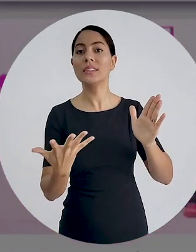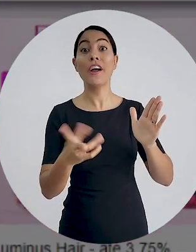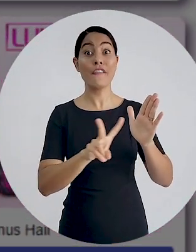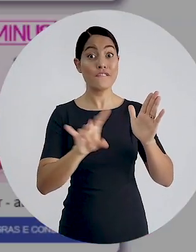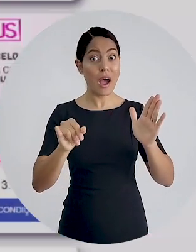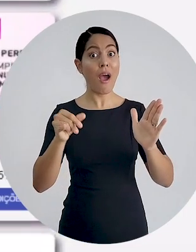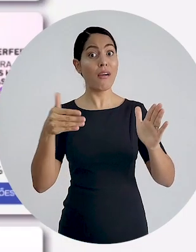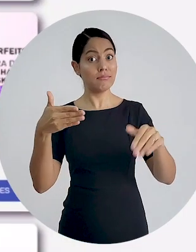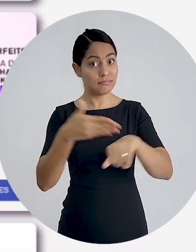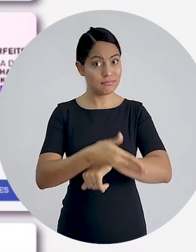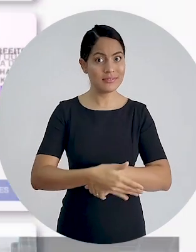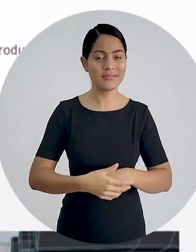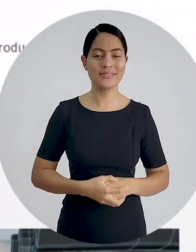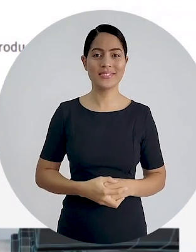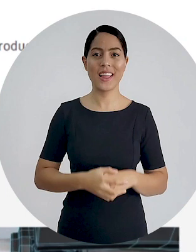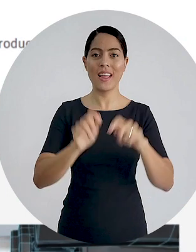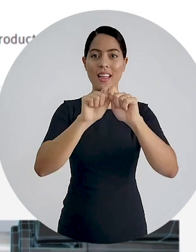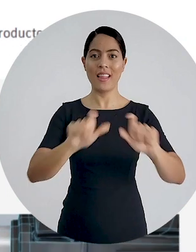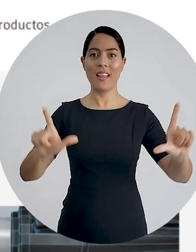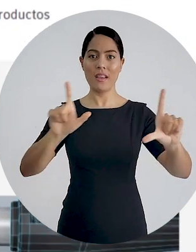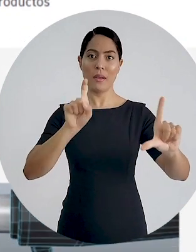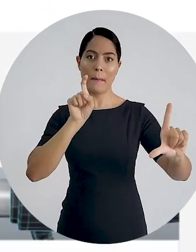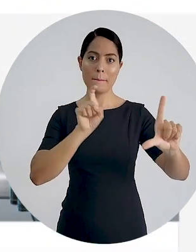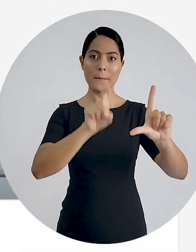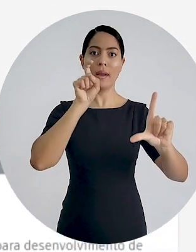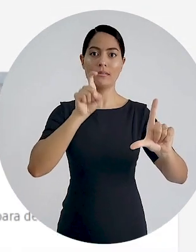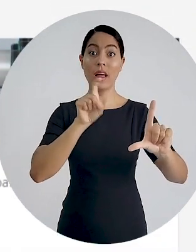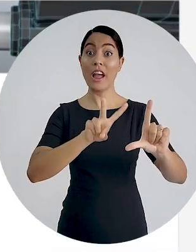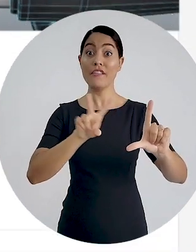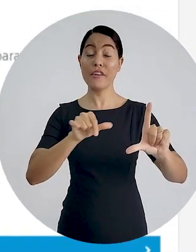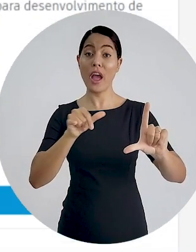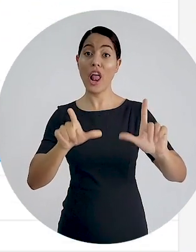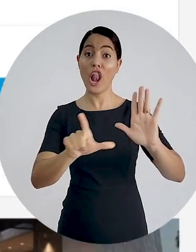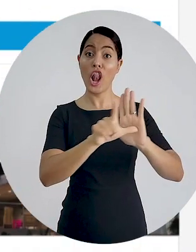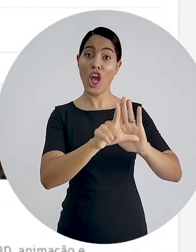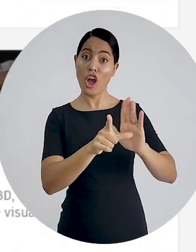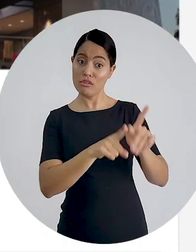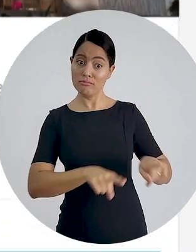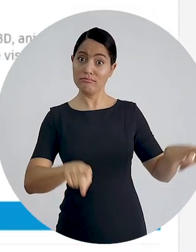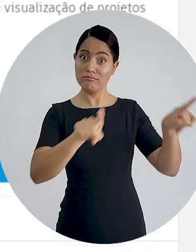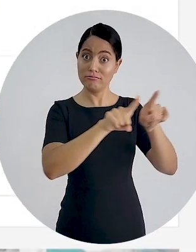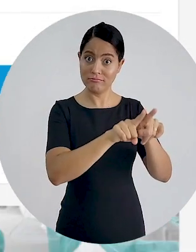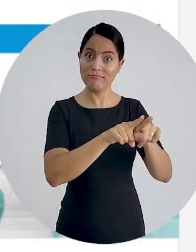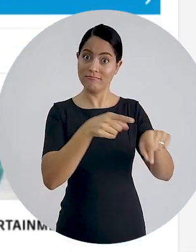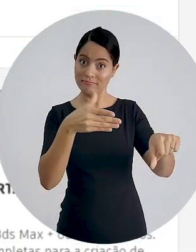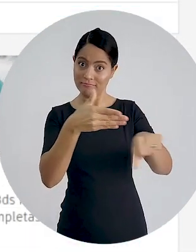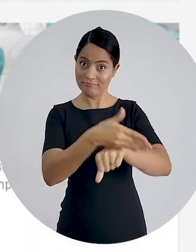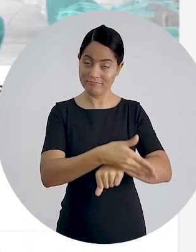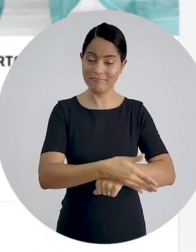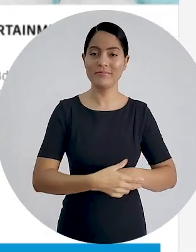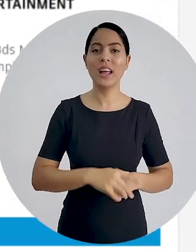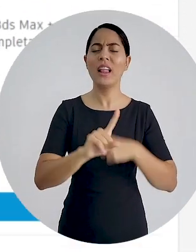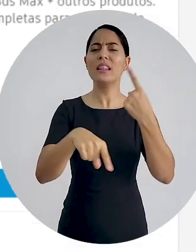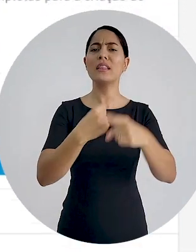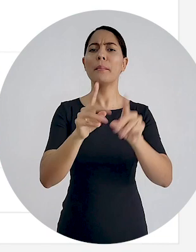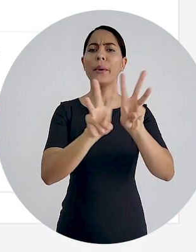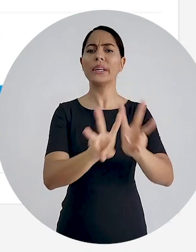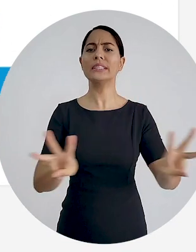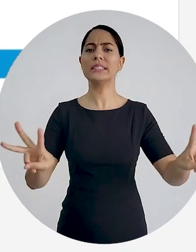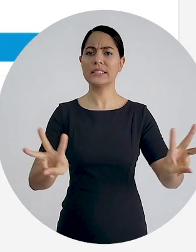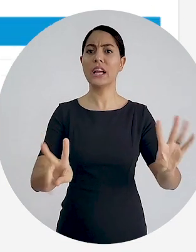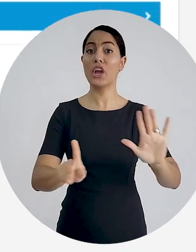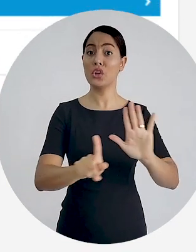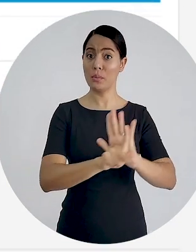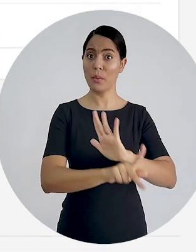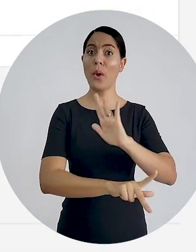acumulada em cada compra. Clique no banner e você será redirecionado para a loja parceira. Já no site da empresa,